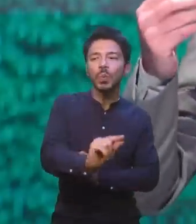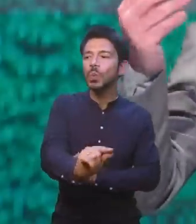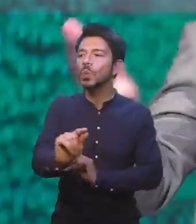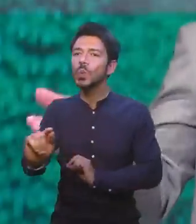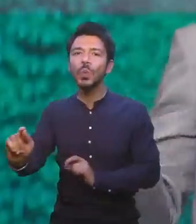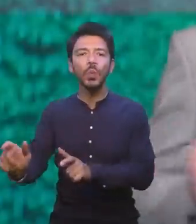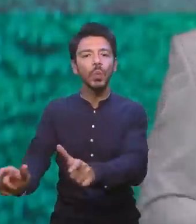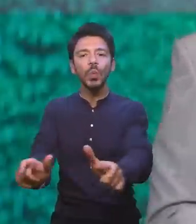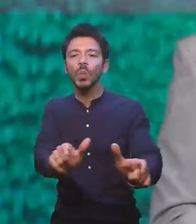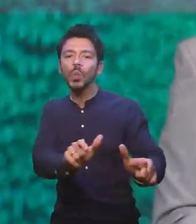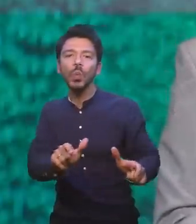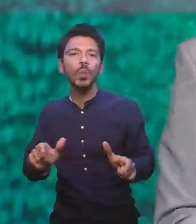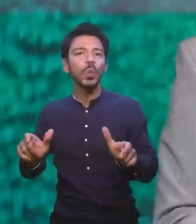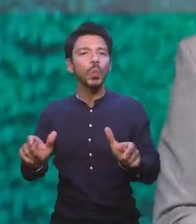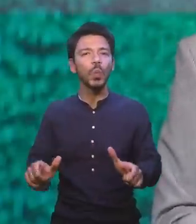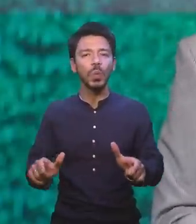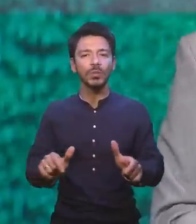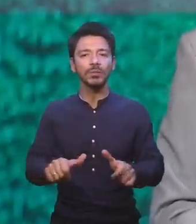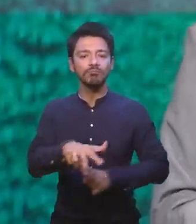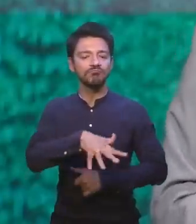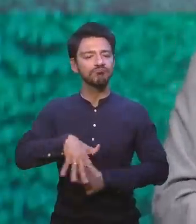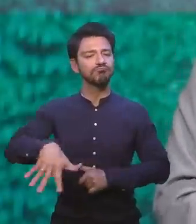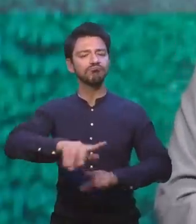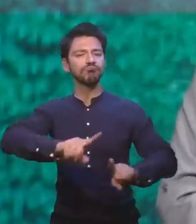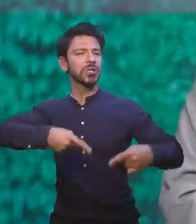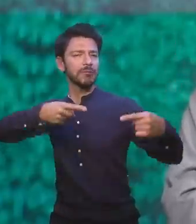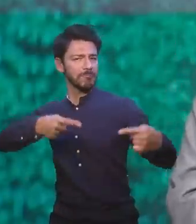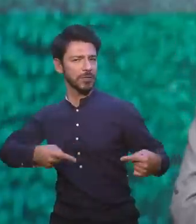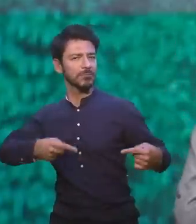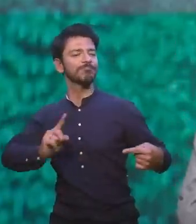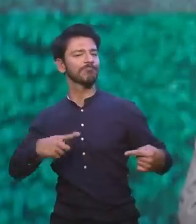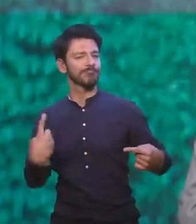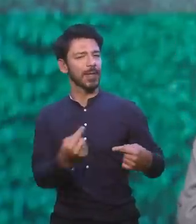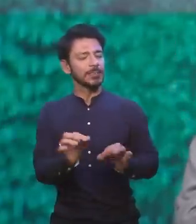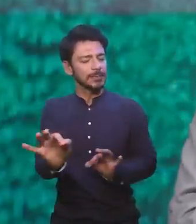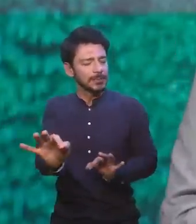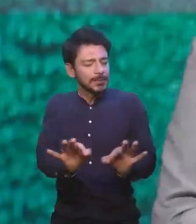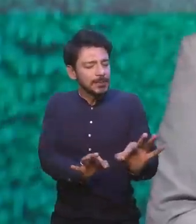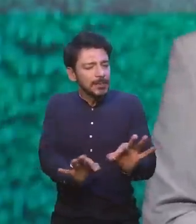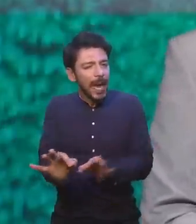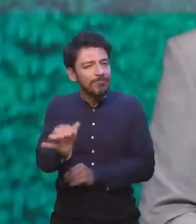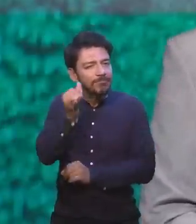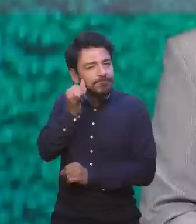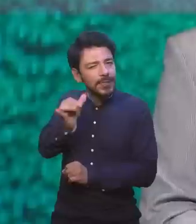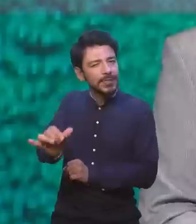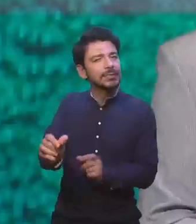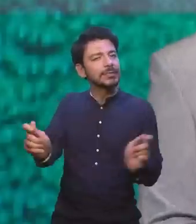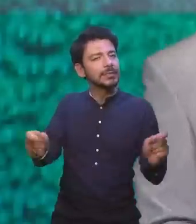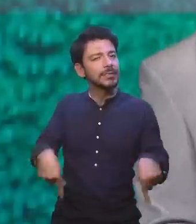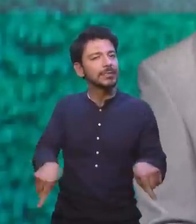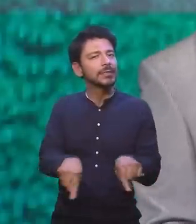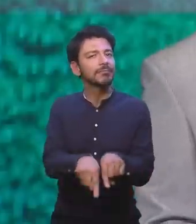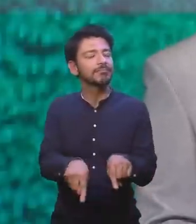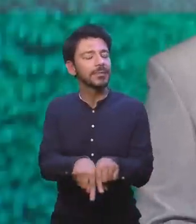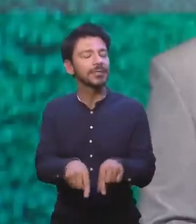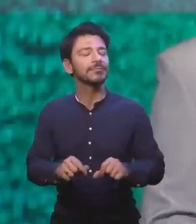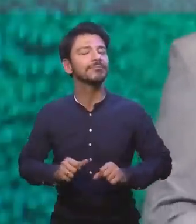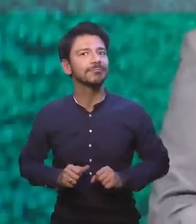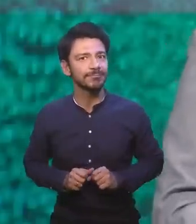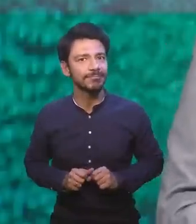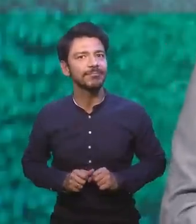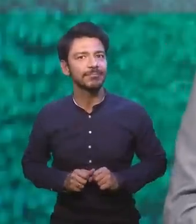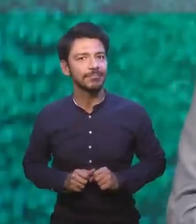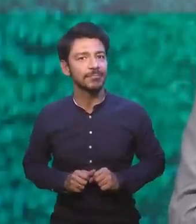ambientes desafiadores que estamos, para que possamos nos preparar, prevenir-se. Há determinadas pessoas